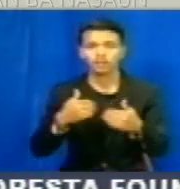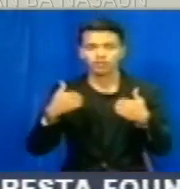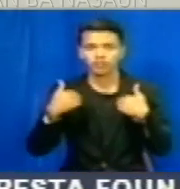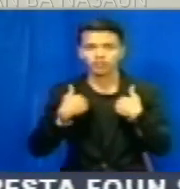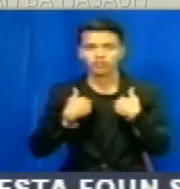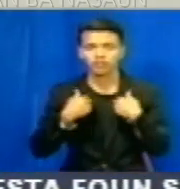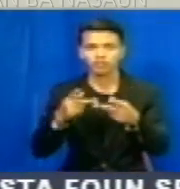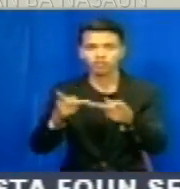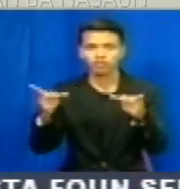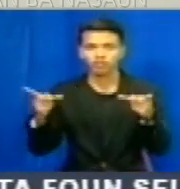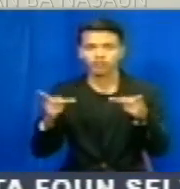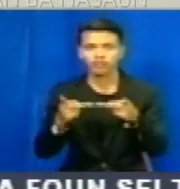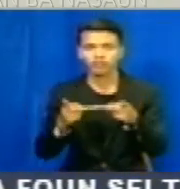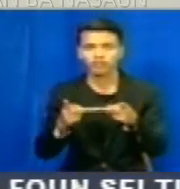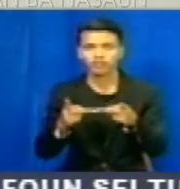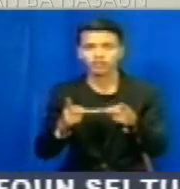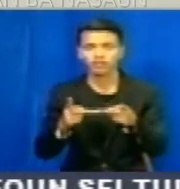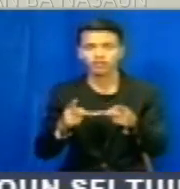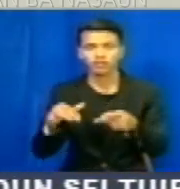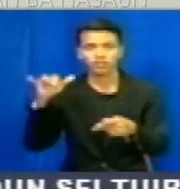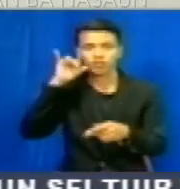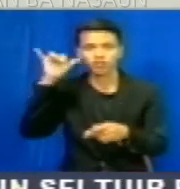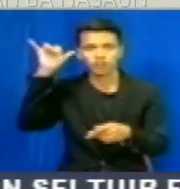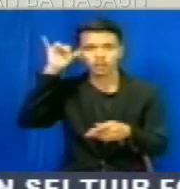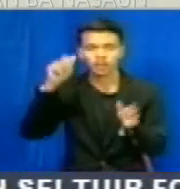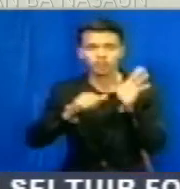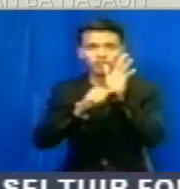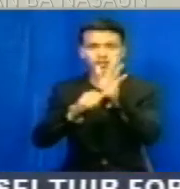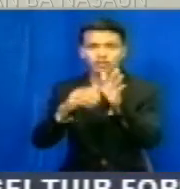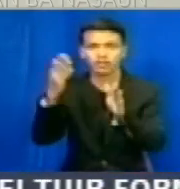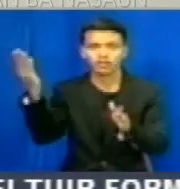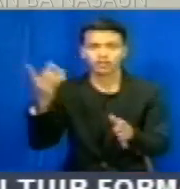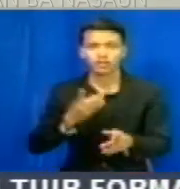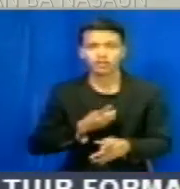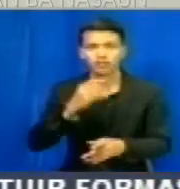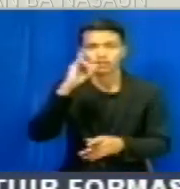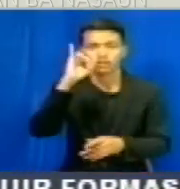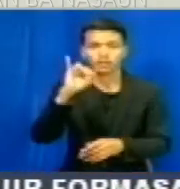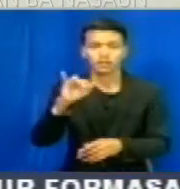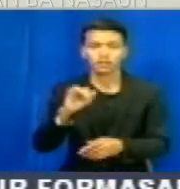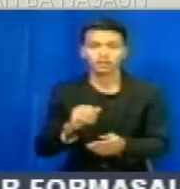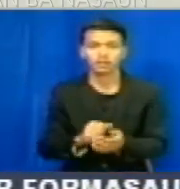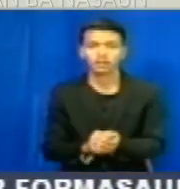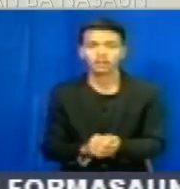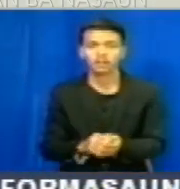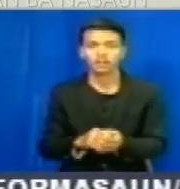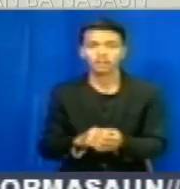plan. Master plan ne bema ko horsei apresente edili almos master plan ne dalam rumah